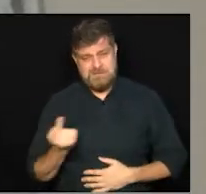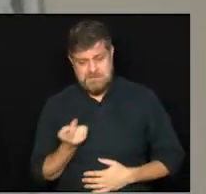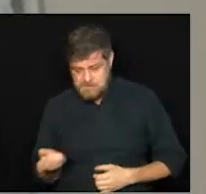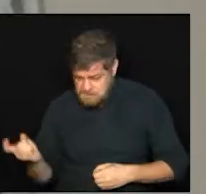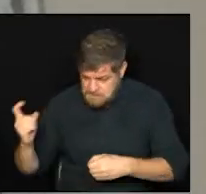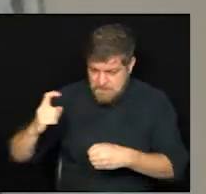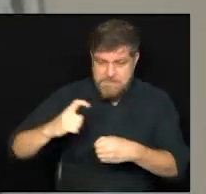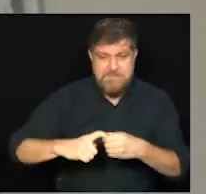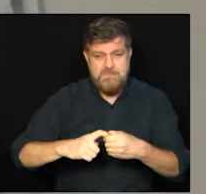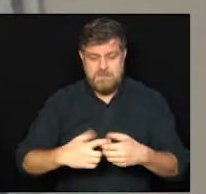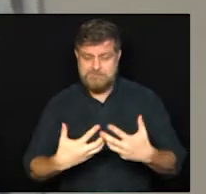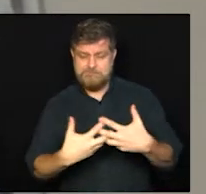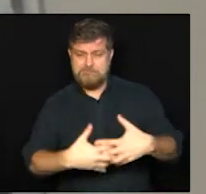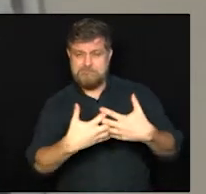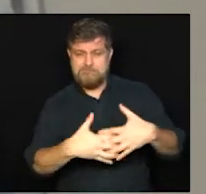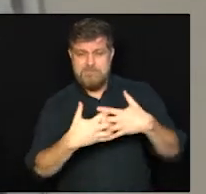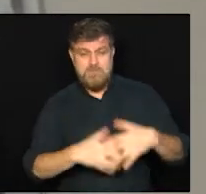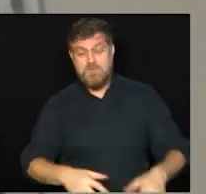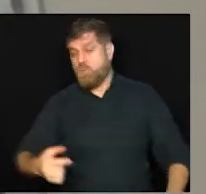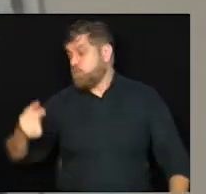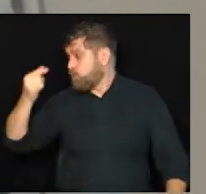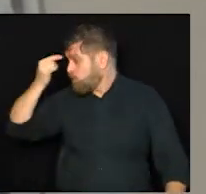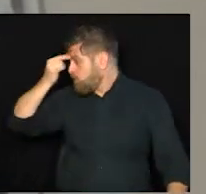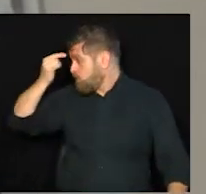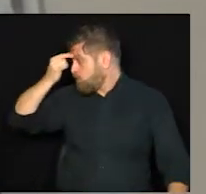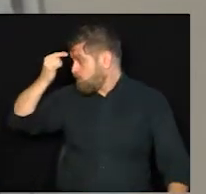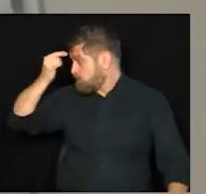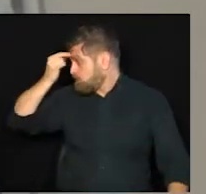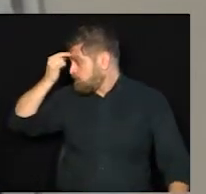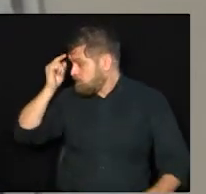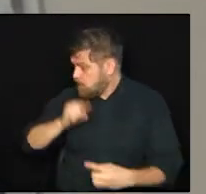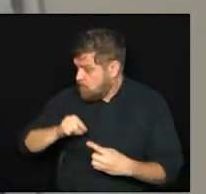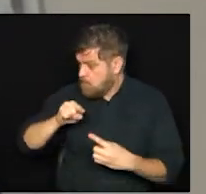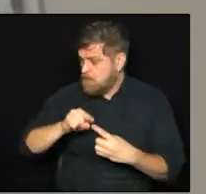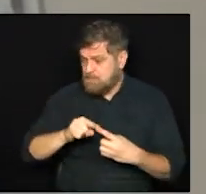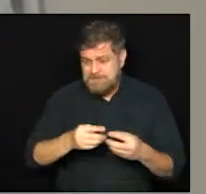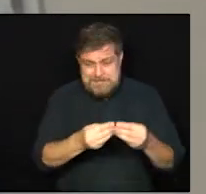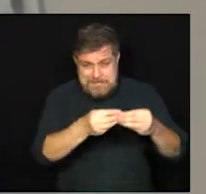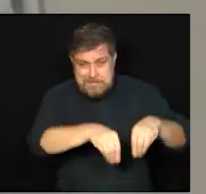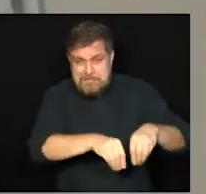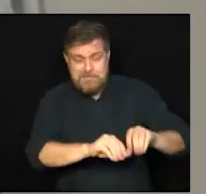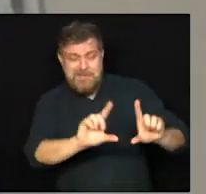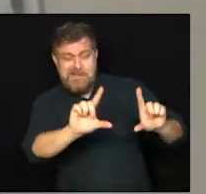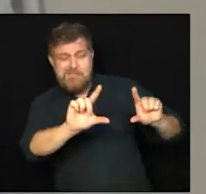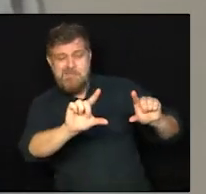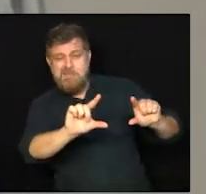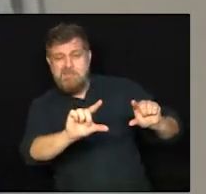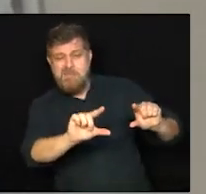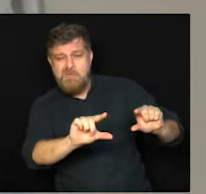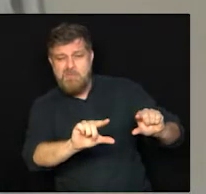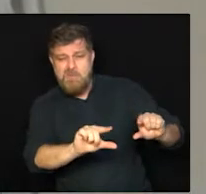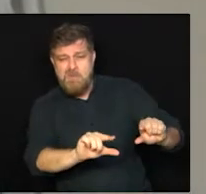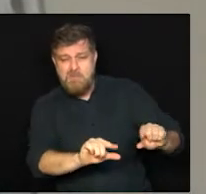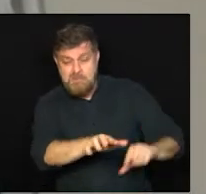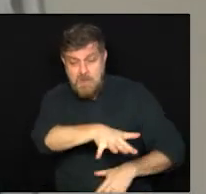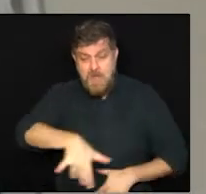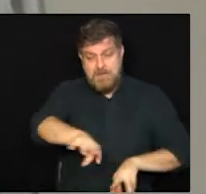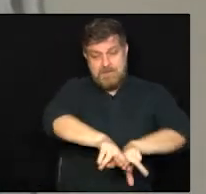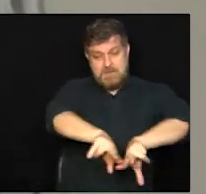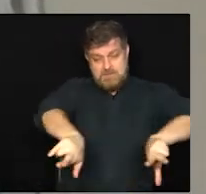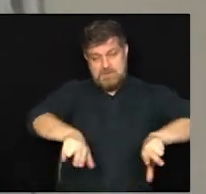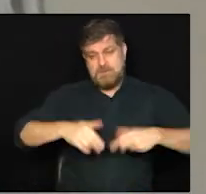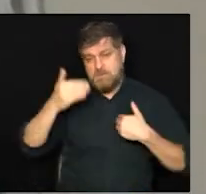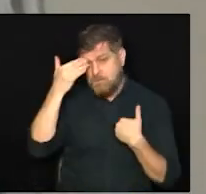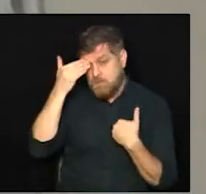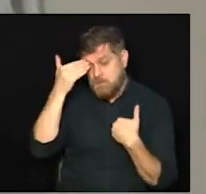aí de maneira consciente e tentar amenizar os prejuízos que foi causado em todos os setores. Então, muito obrigado a